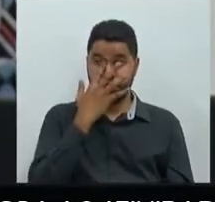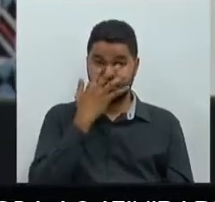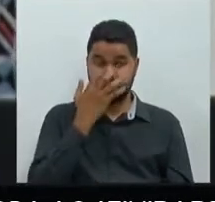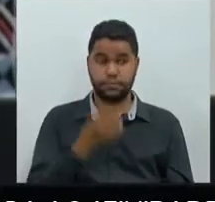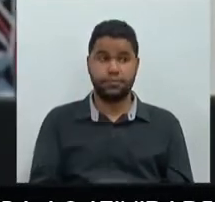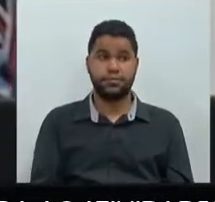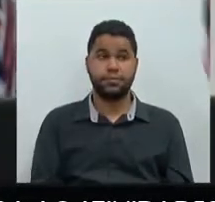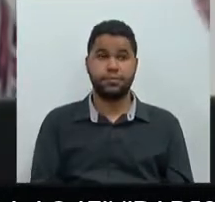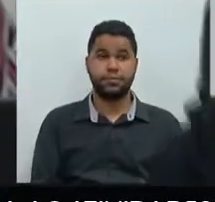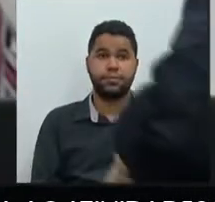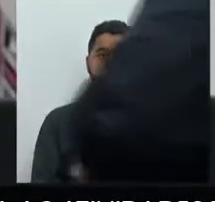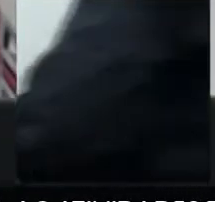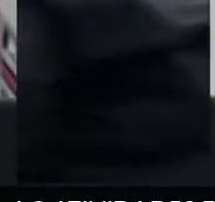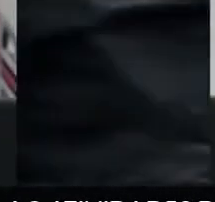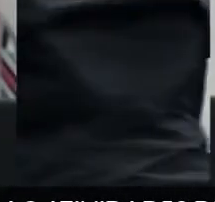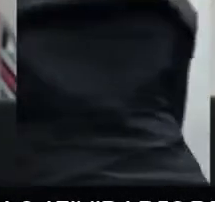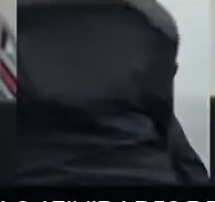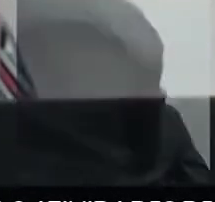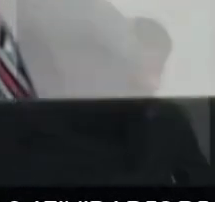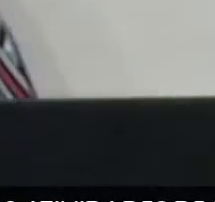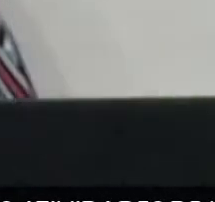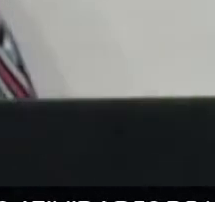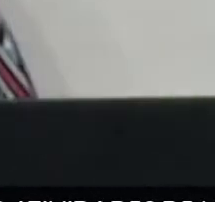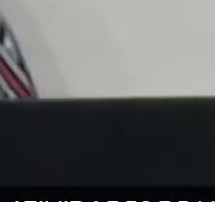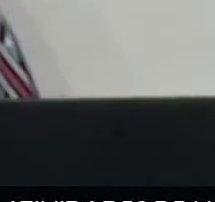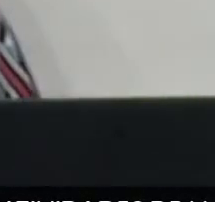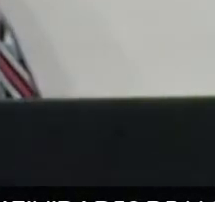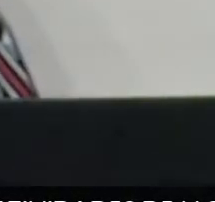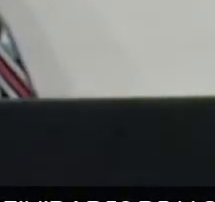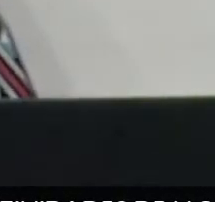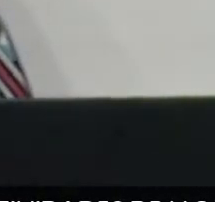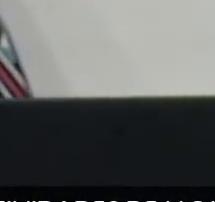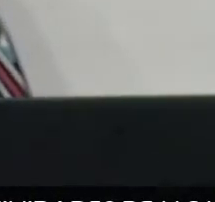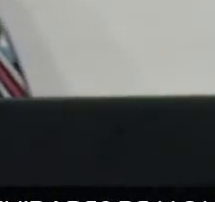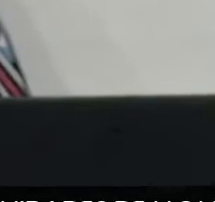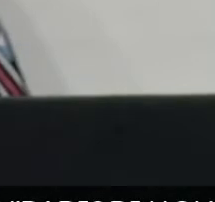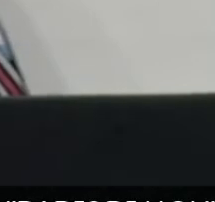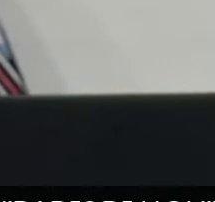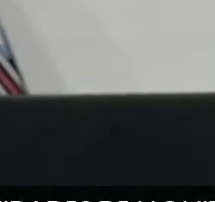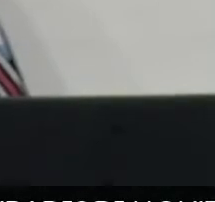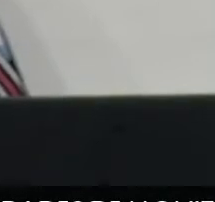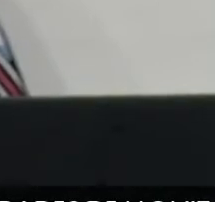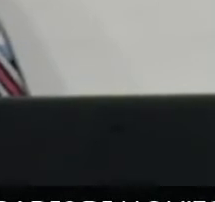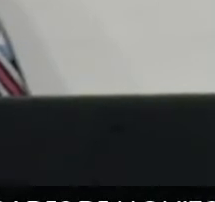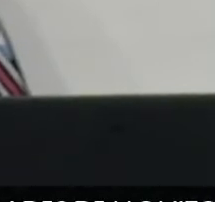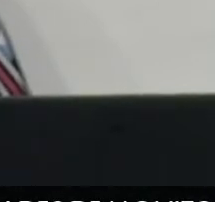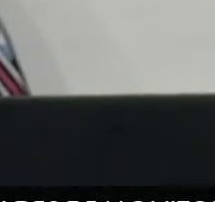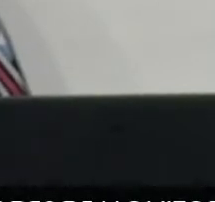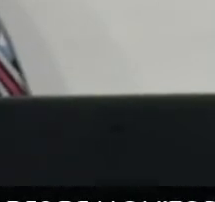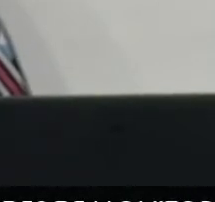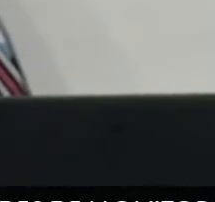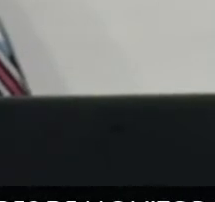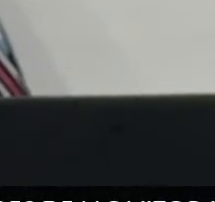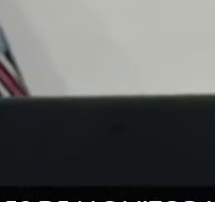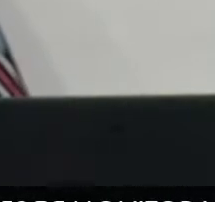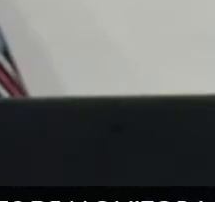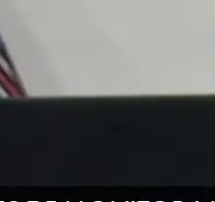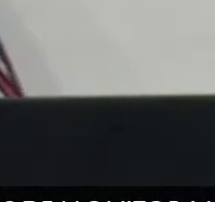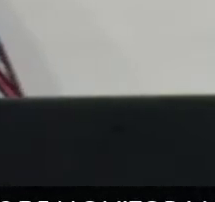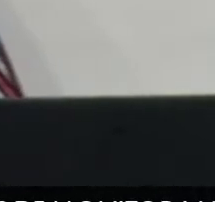Oi? Sim, deixa só eles terminarem, o pessoal da educação vai falar no final, que às vezes tem alguma resposta, tá